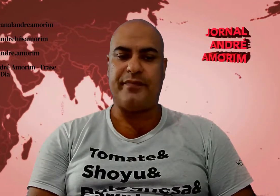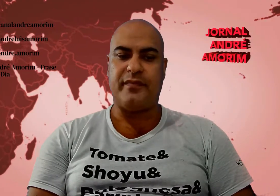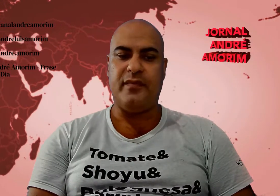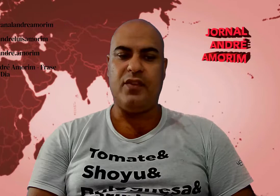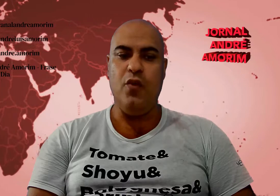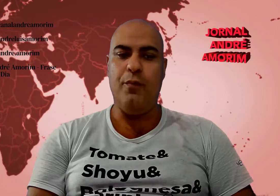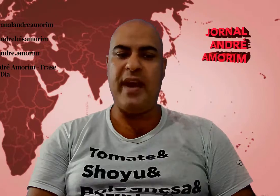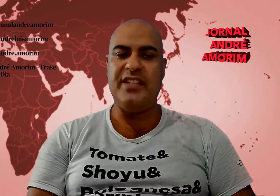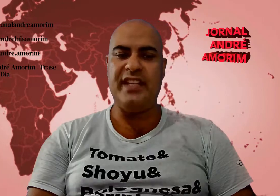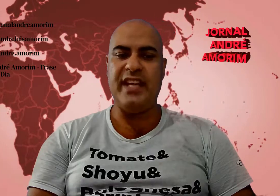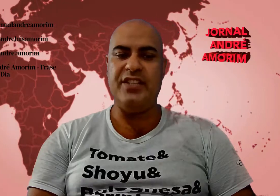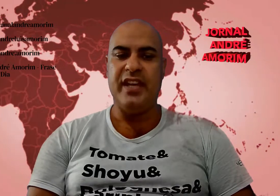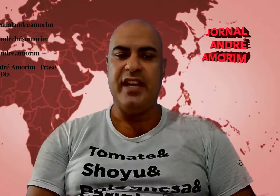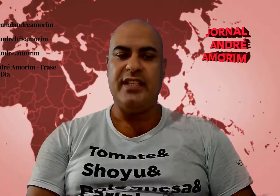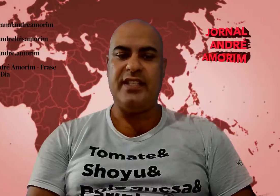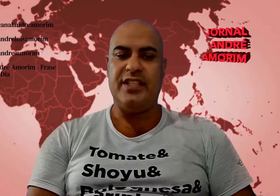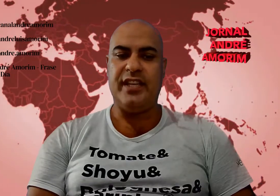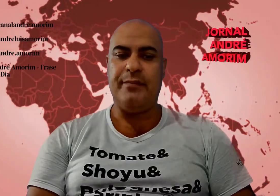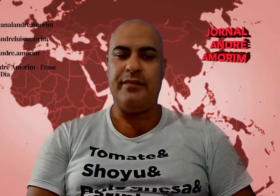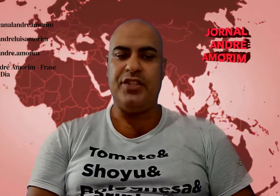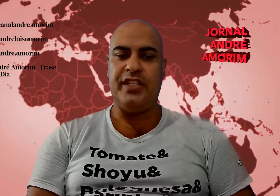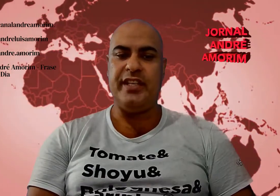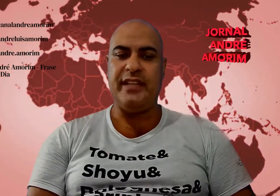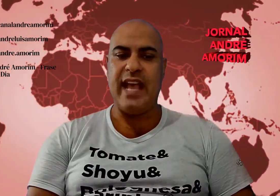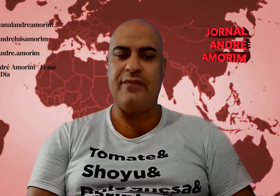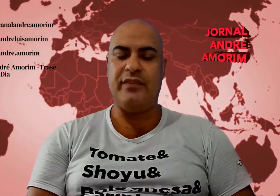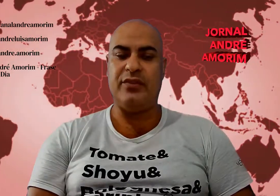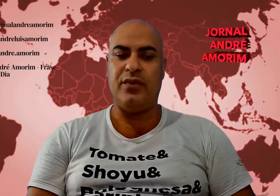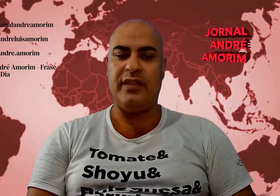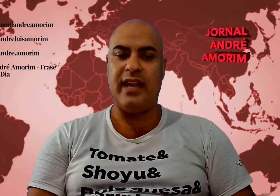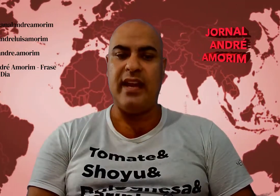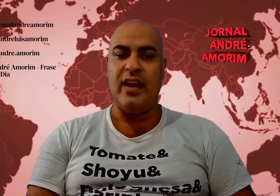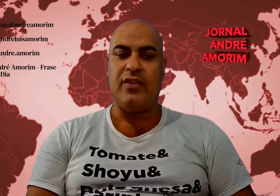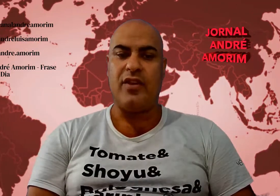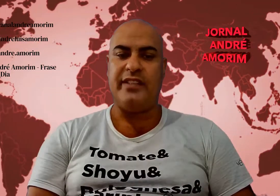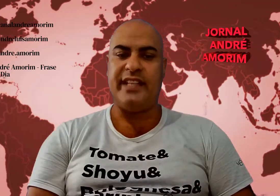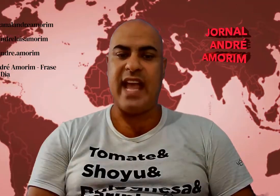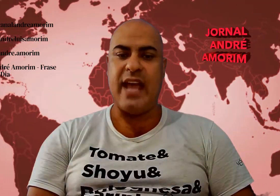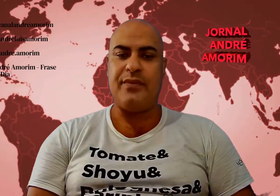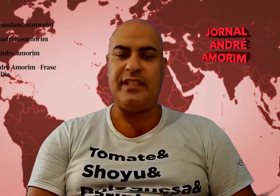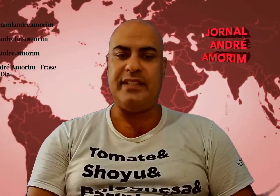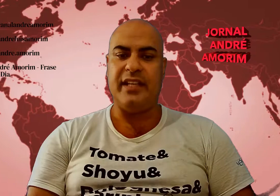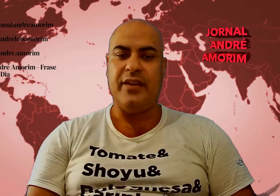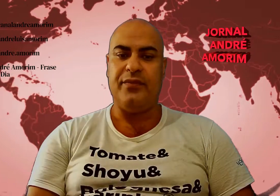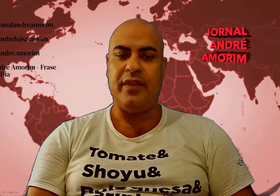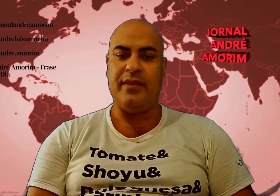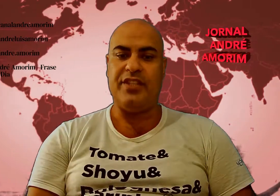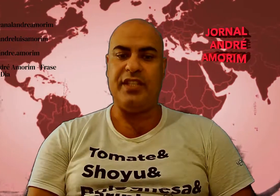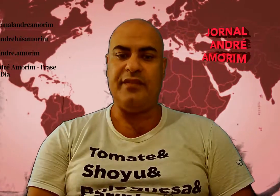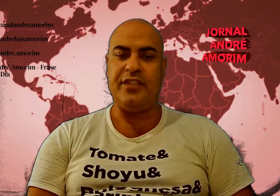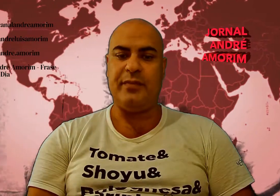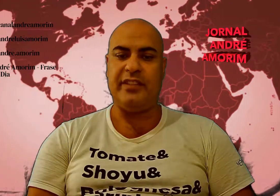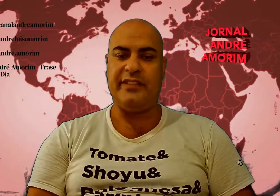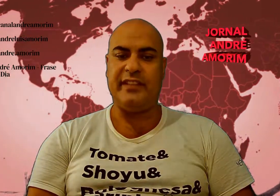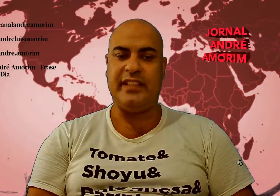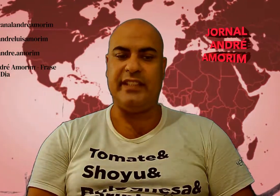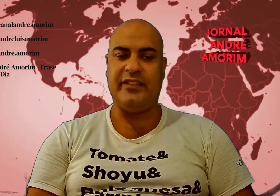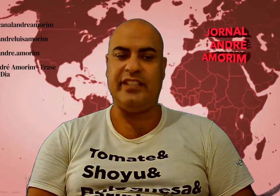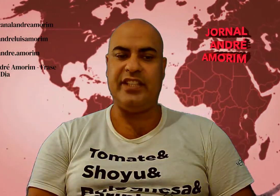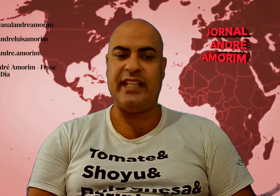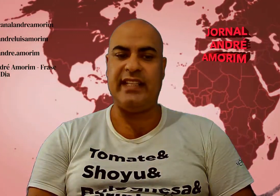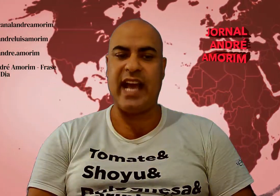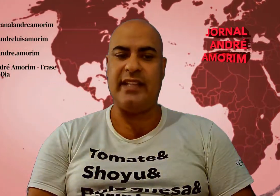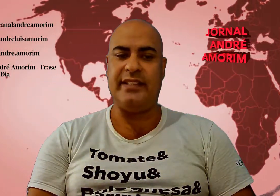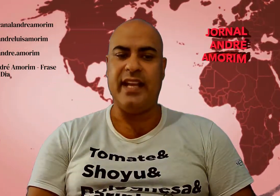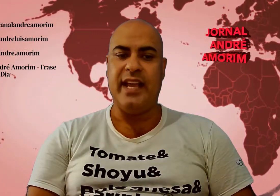hora. O pai de Gates, Tim Gillian, é fundador da Cross Equities, firma de investimentos